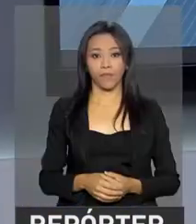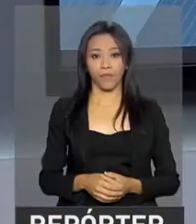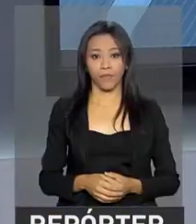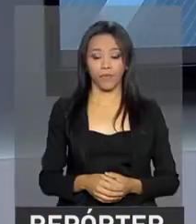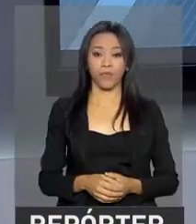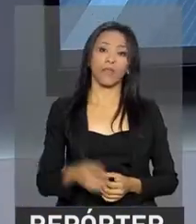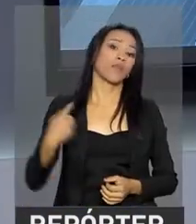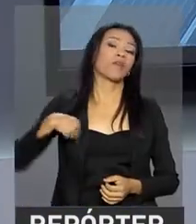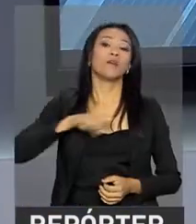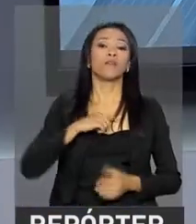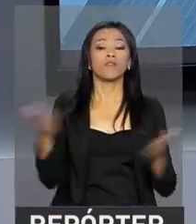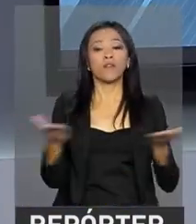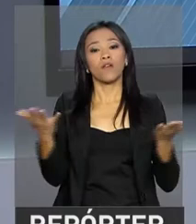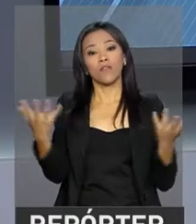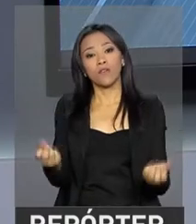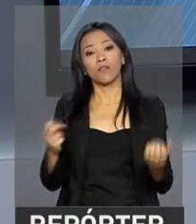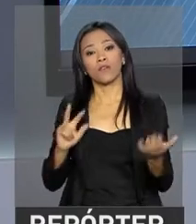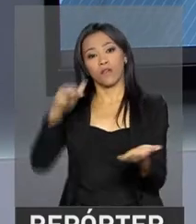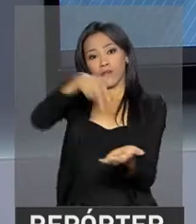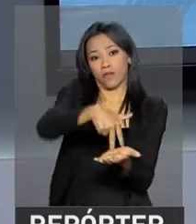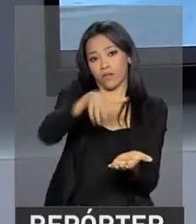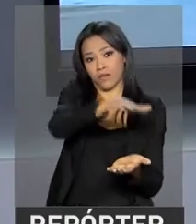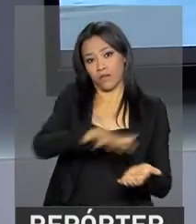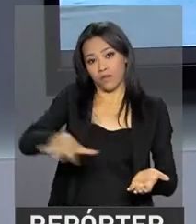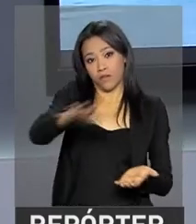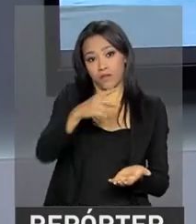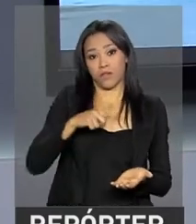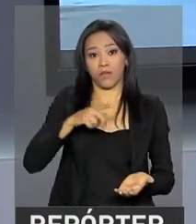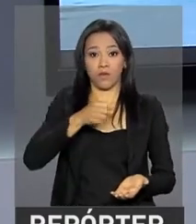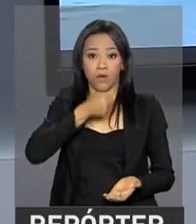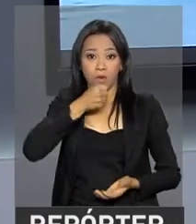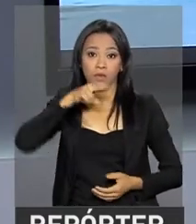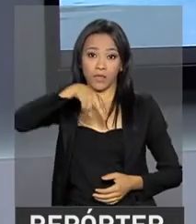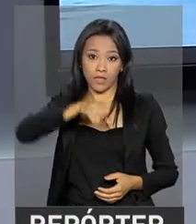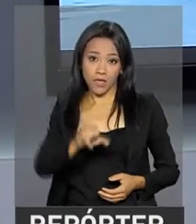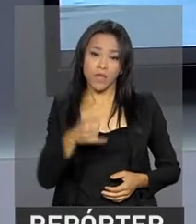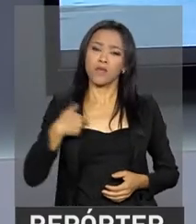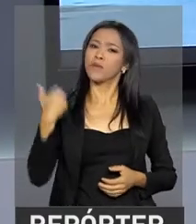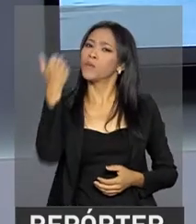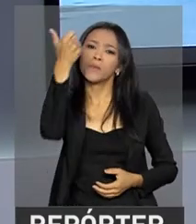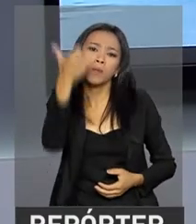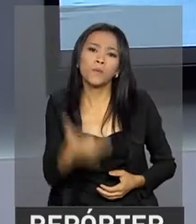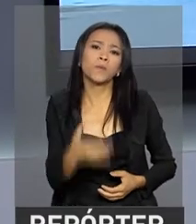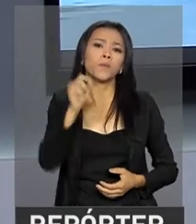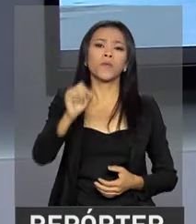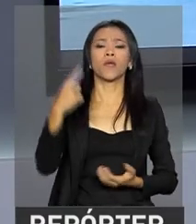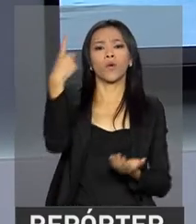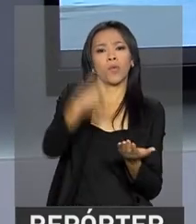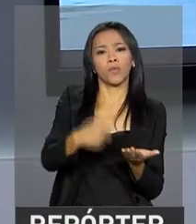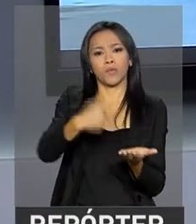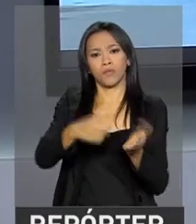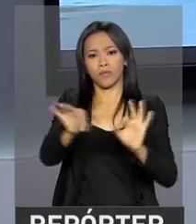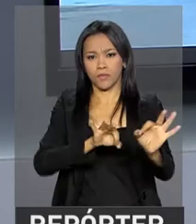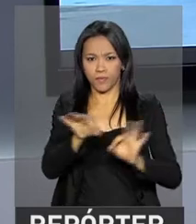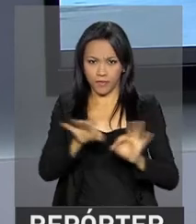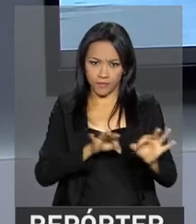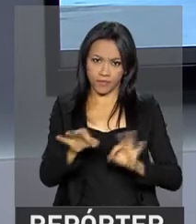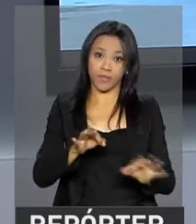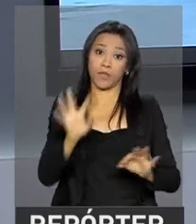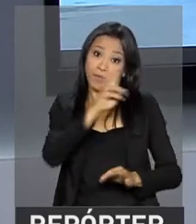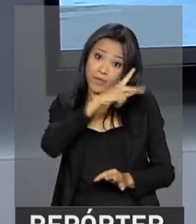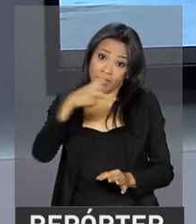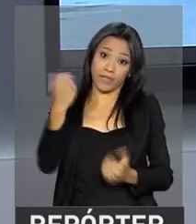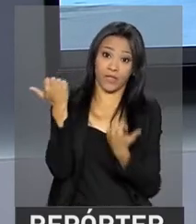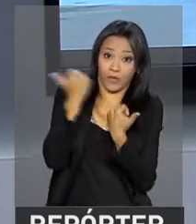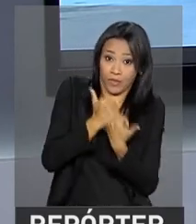E nós vamos agora ao Palácio do Planalto, onde está o repórter Ney Pereira. Ele traz para a gente a agenda do presidente em exercício, Rodrigo Maia. Bom